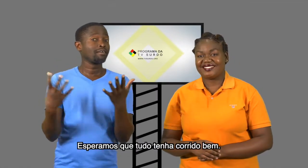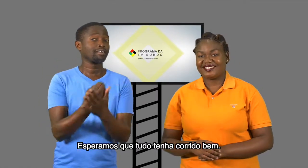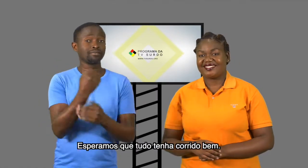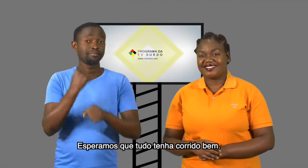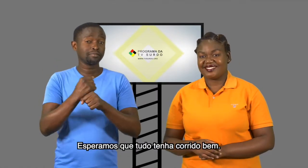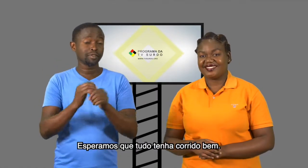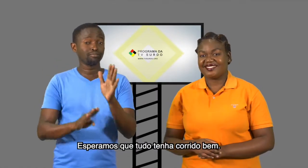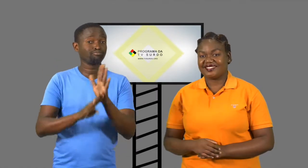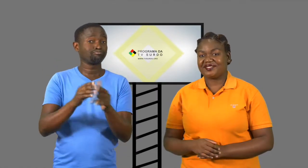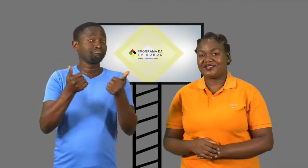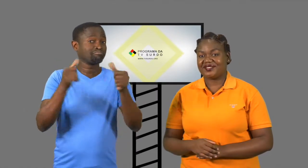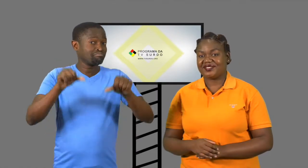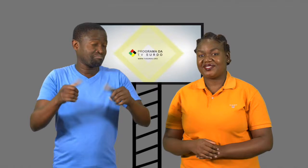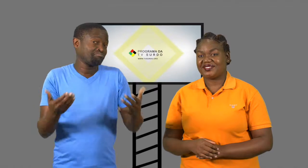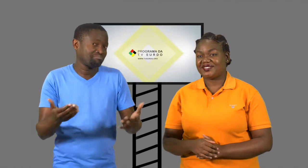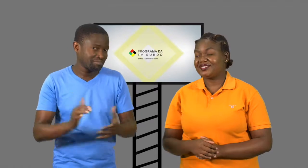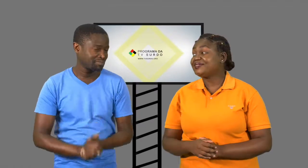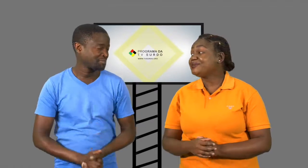bem